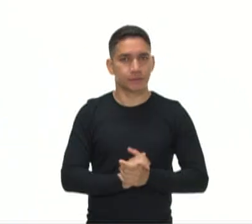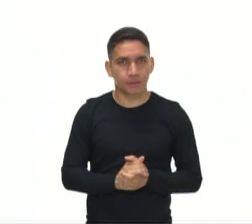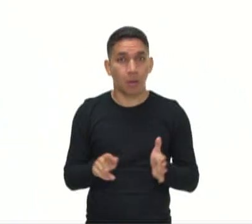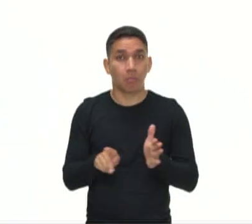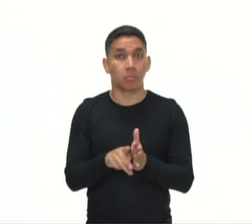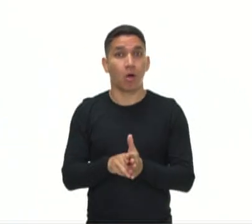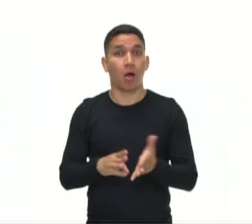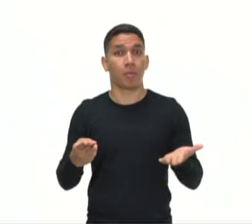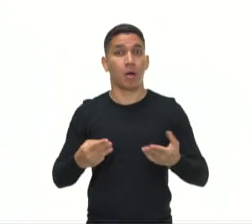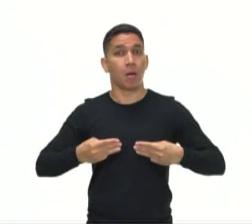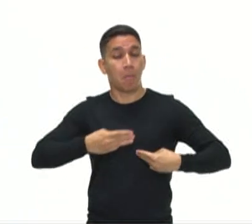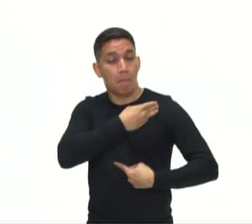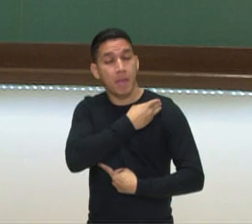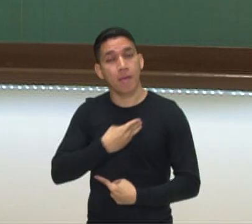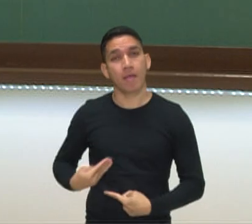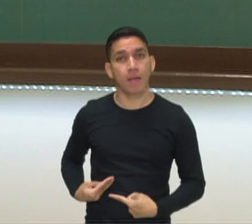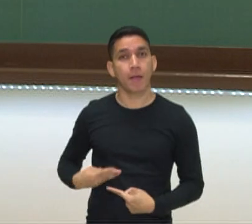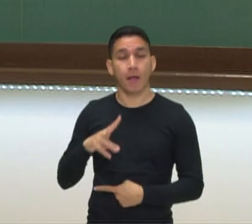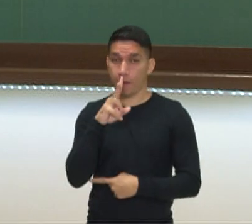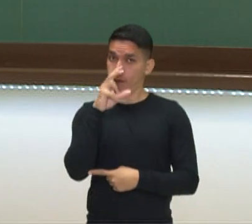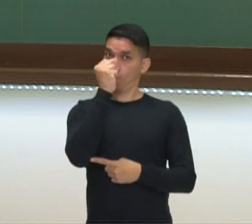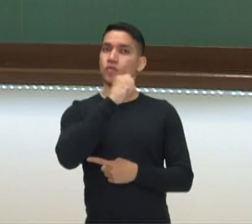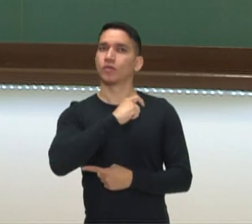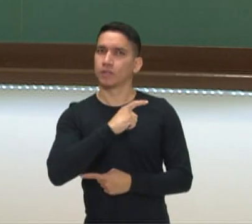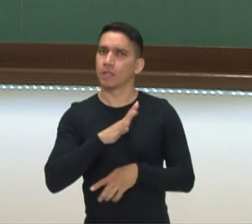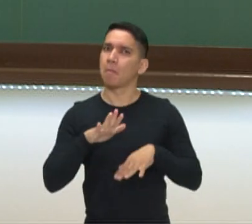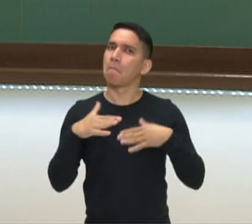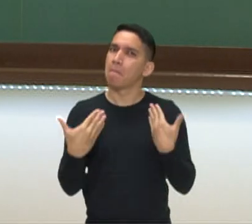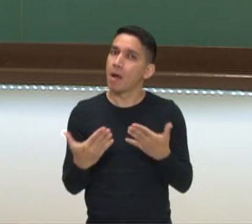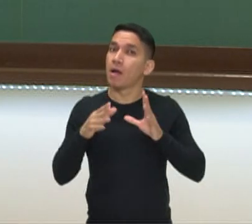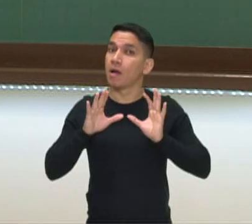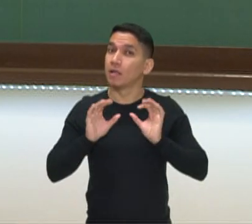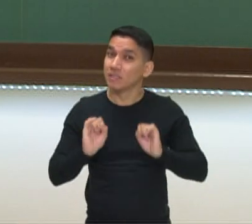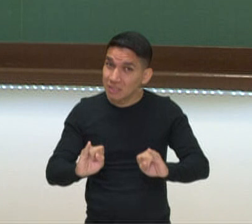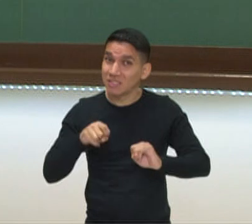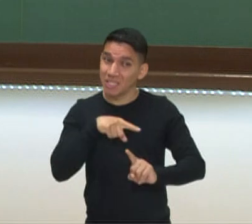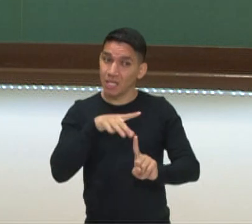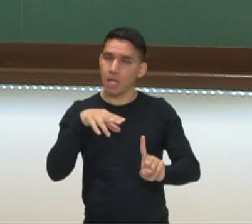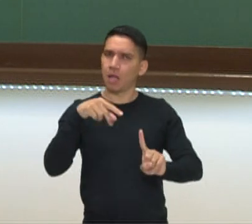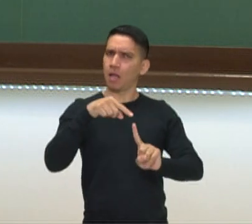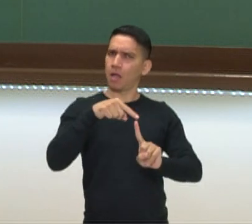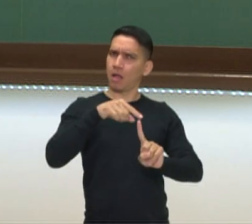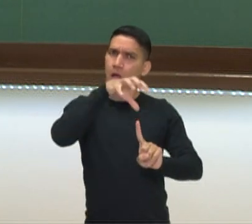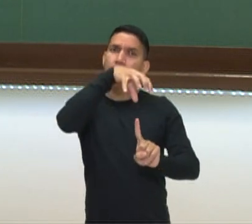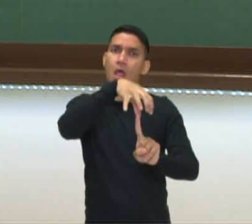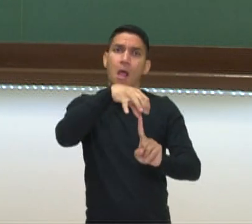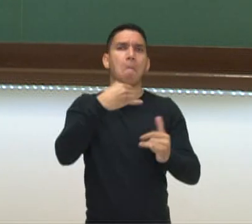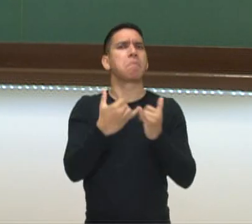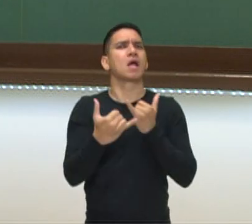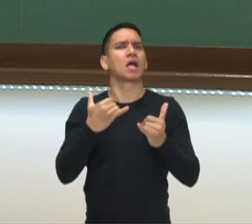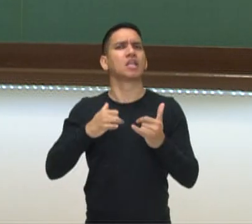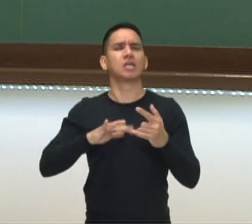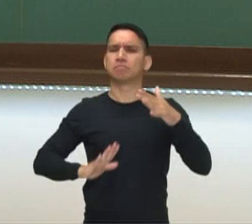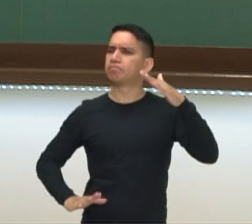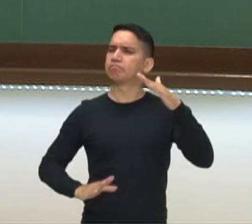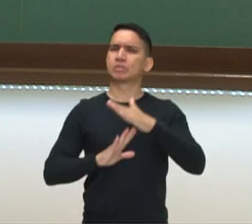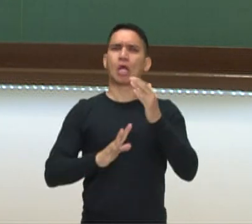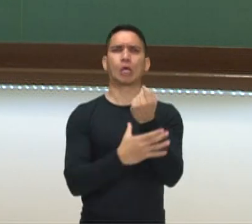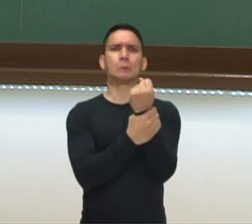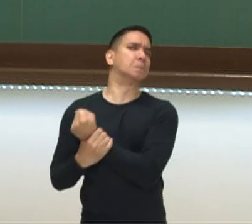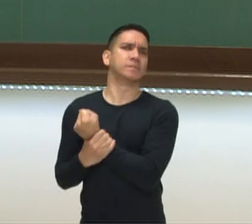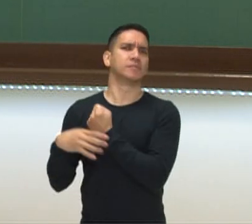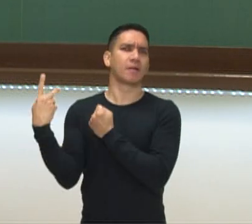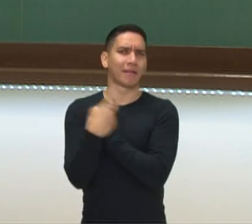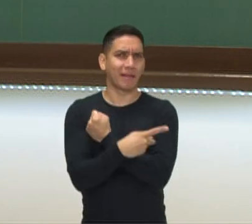ministros fortes. Então, veja, ainda que pareça que ele tinha um poder absoluto, mas esse poder absoluto,